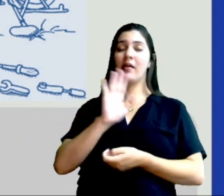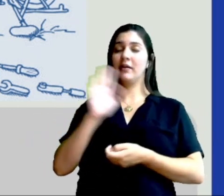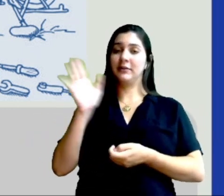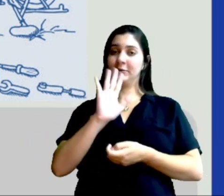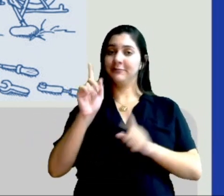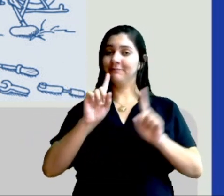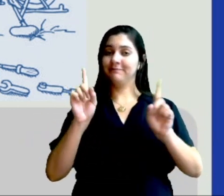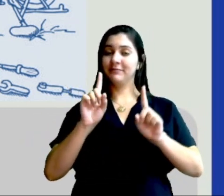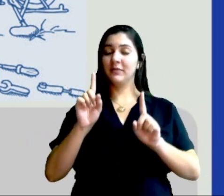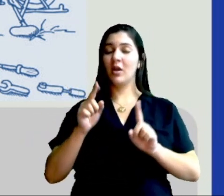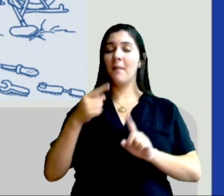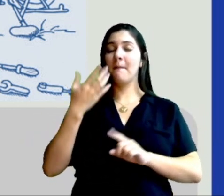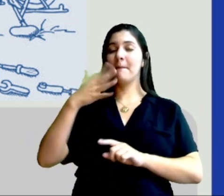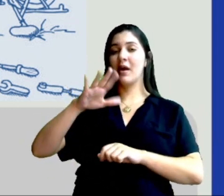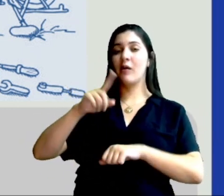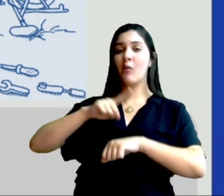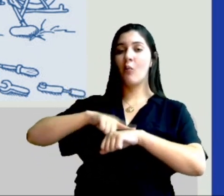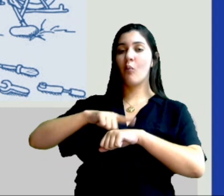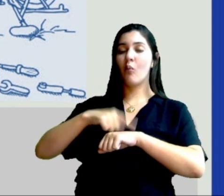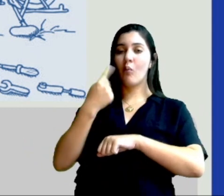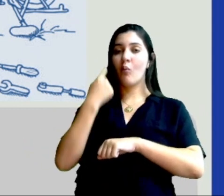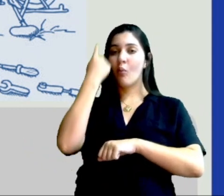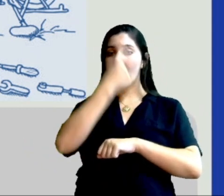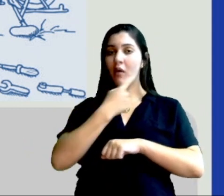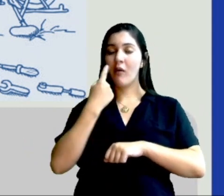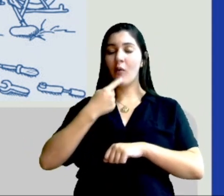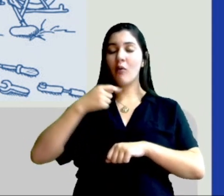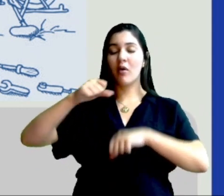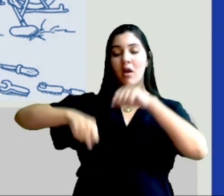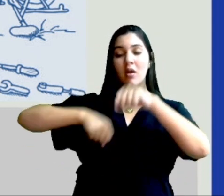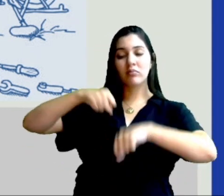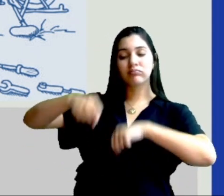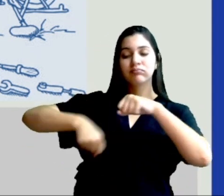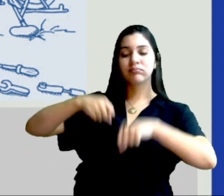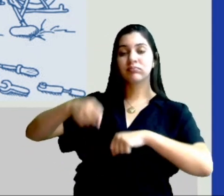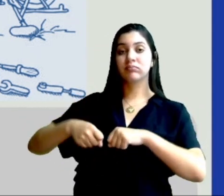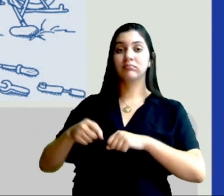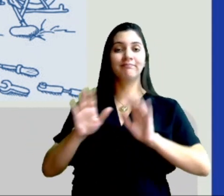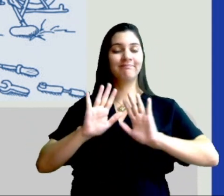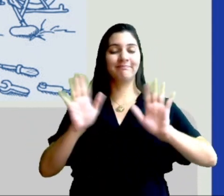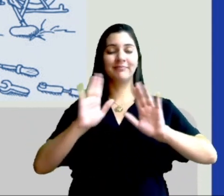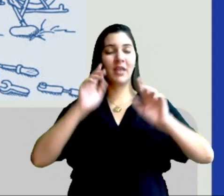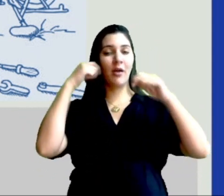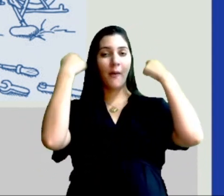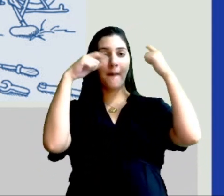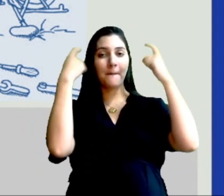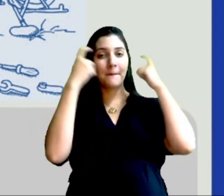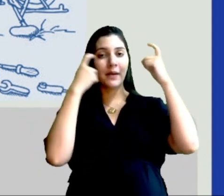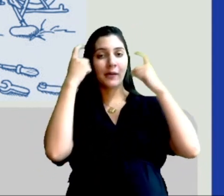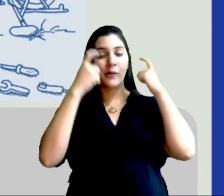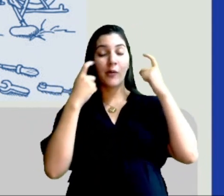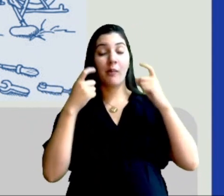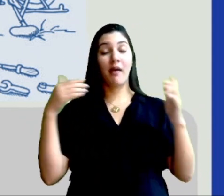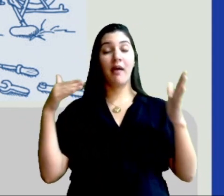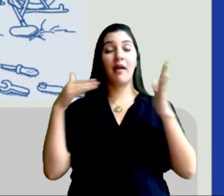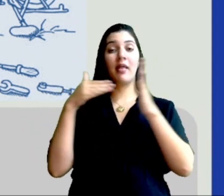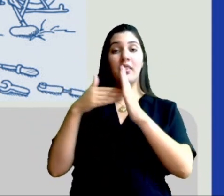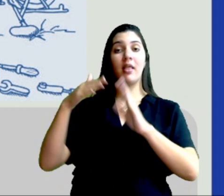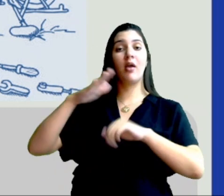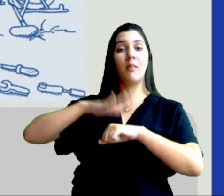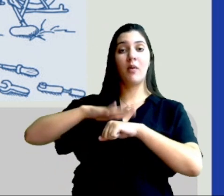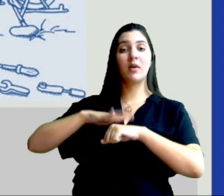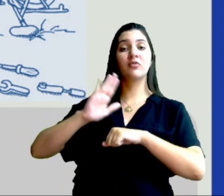não, em uma hora nós queríamos dar uma volta de bicicleta. Não te preocupes, até lá ele já